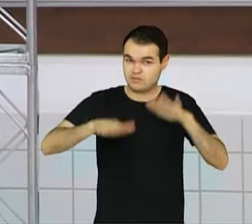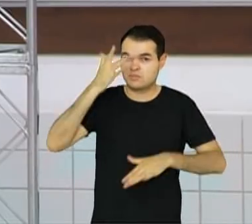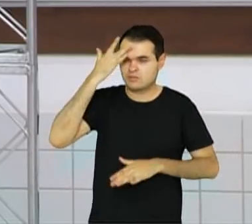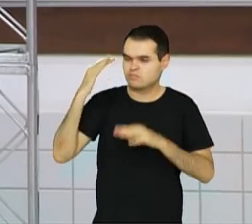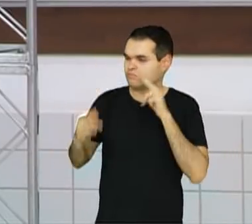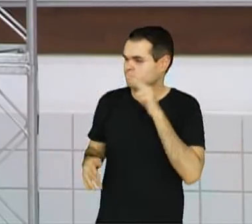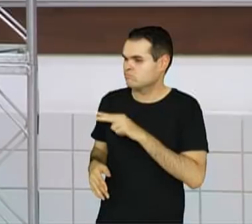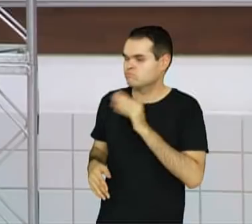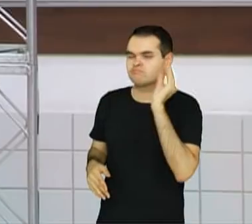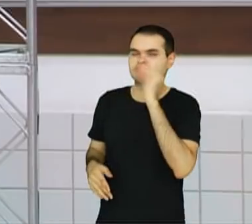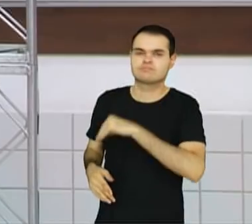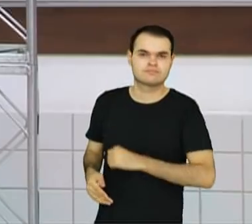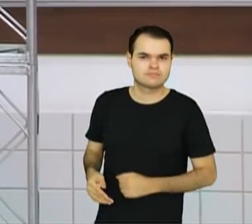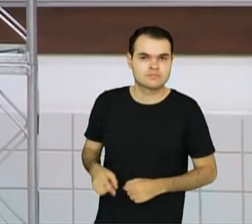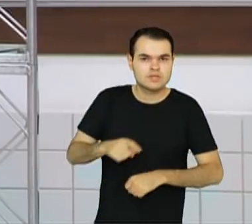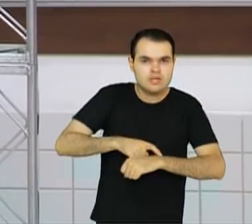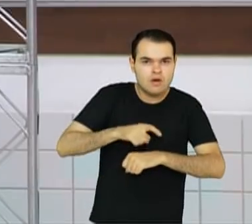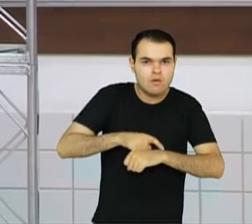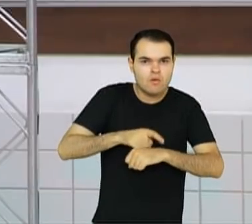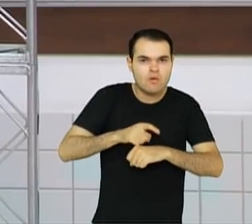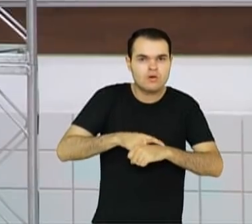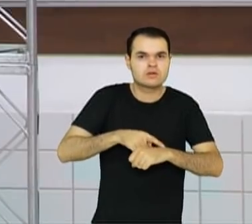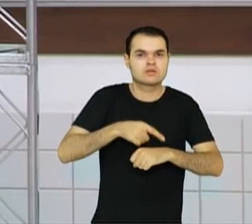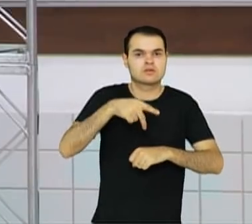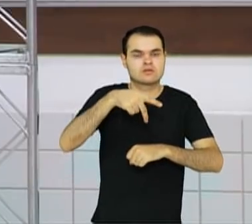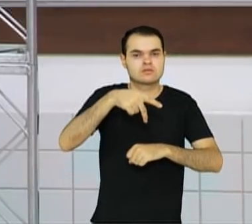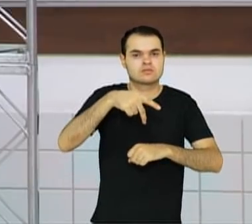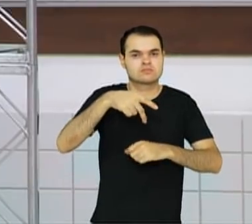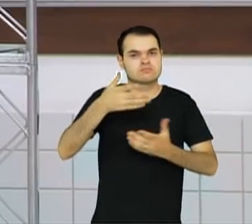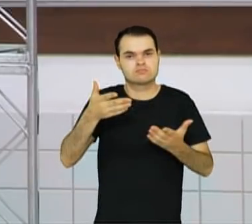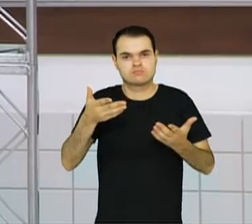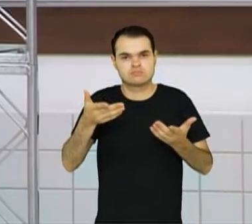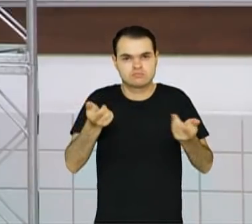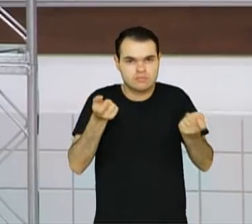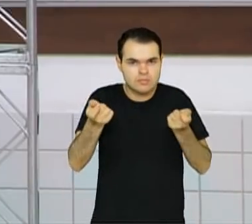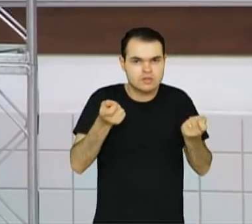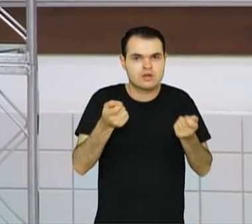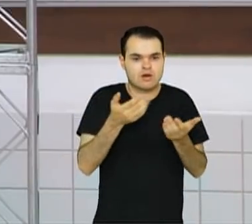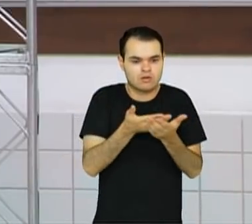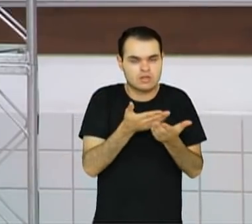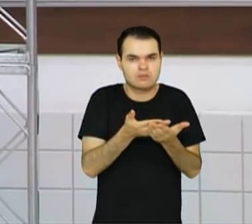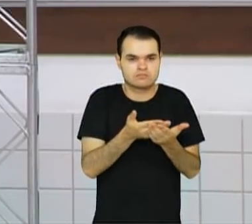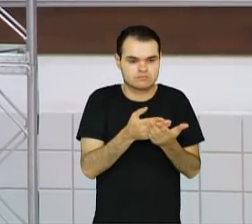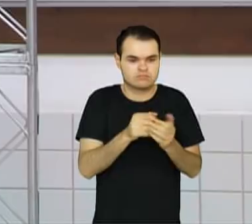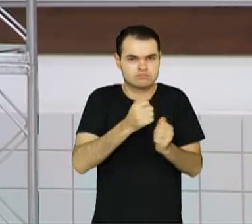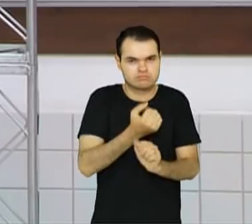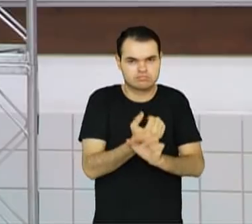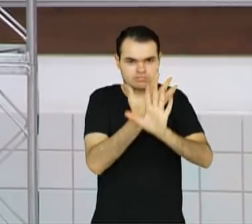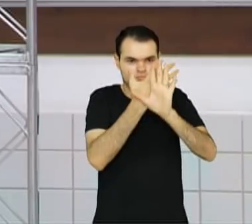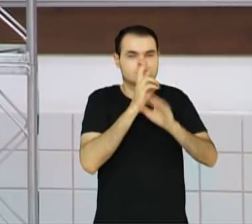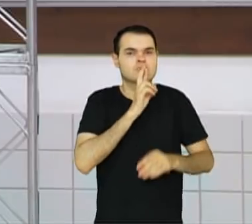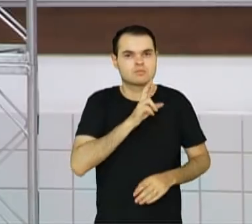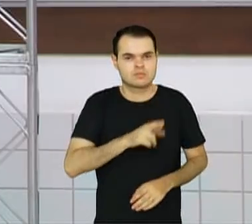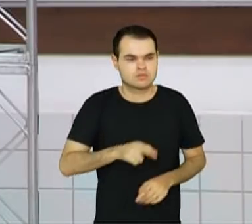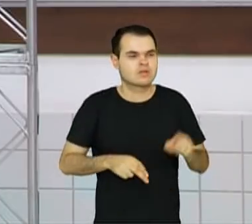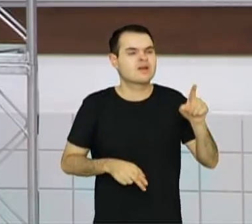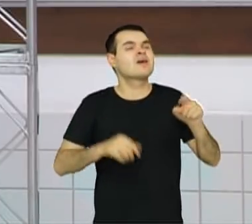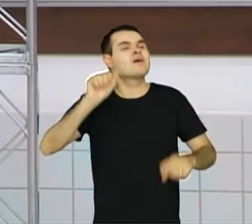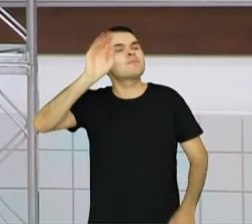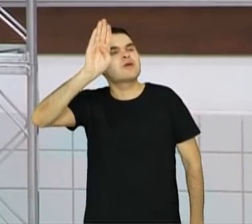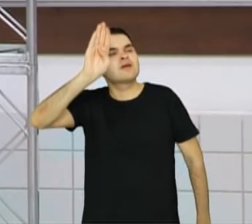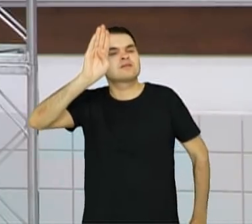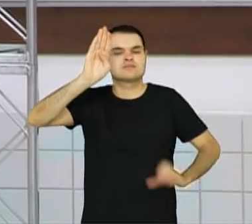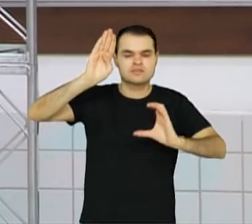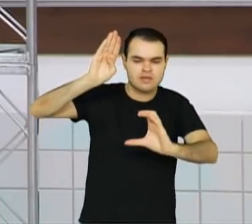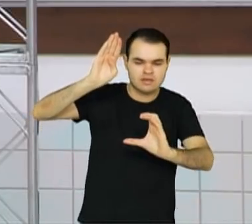pedido nessa questão, e daí na hora que o moderador aí, o Aula Paraná 1, 2, 3, 4, 5, 6, 7, abre o chat para você responder, tem gente que coloca lá letra B,